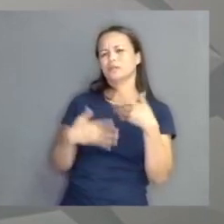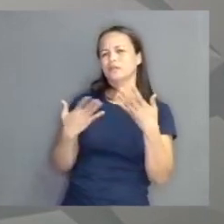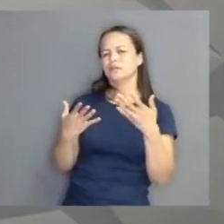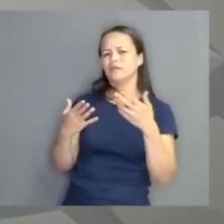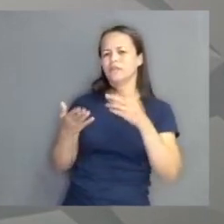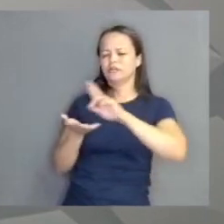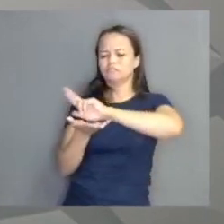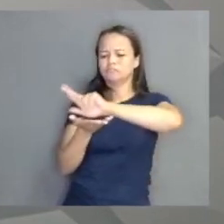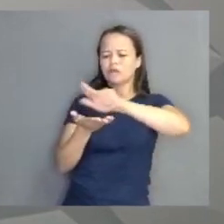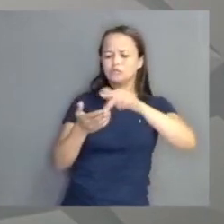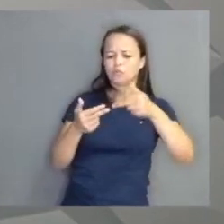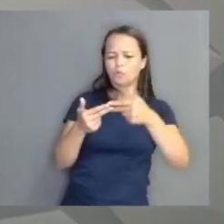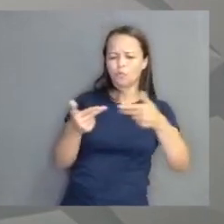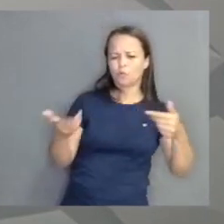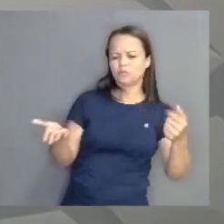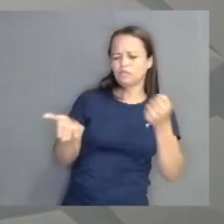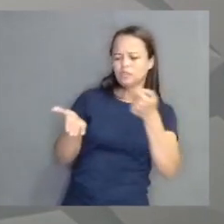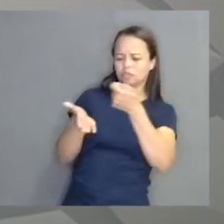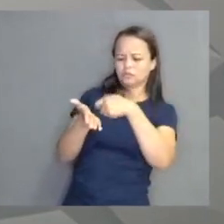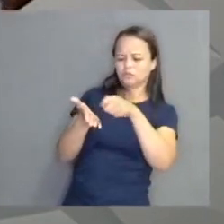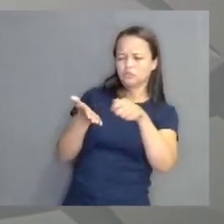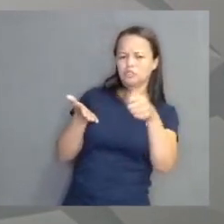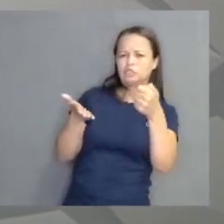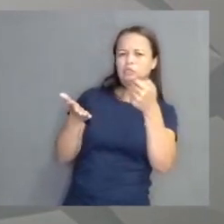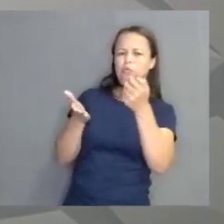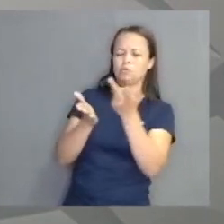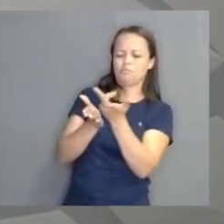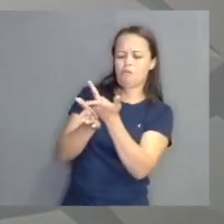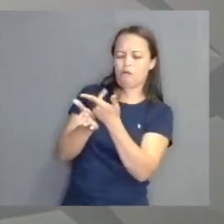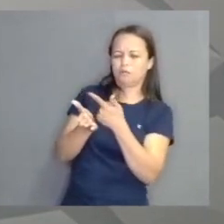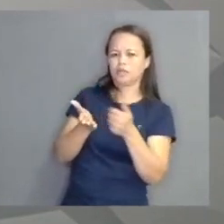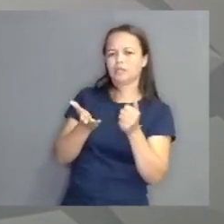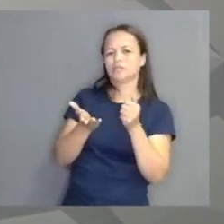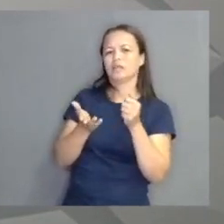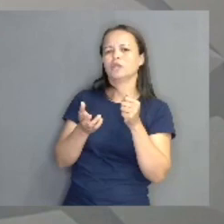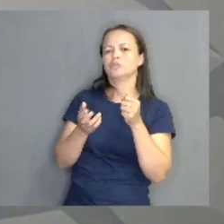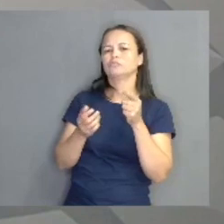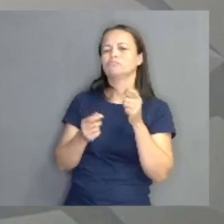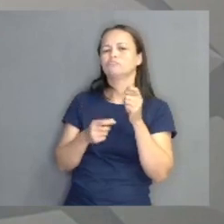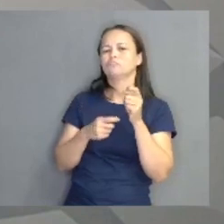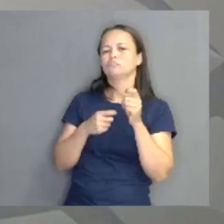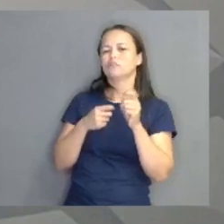das escrituras, dos desenhos, né, que